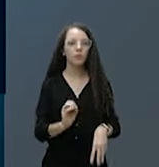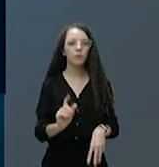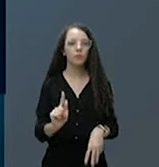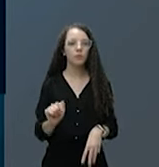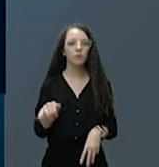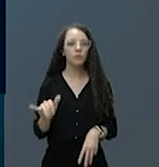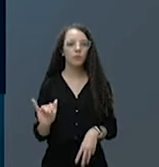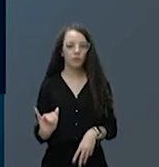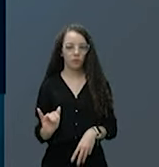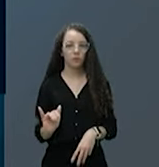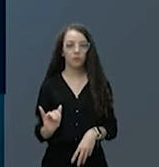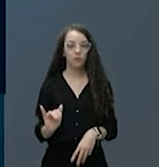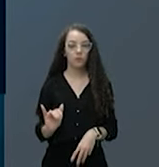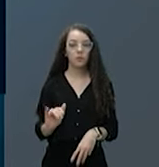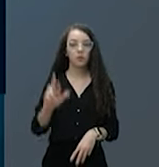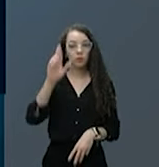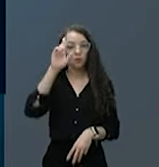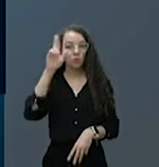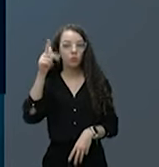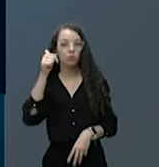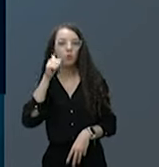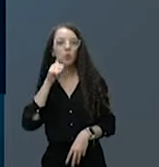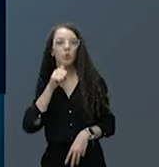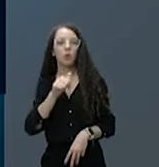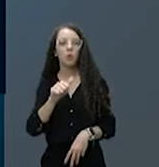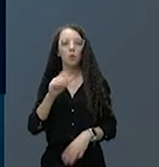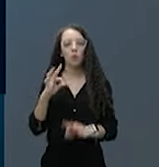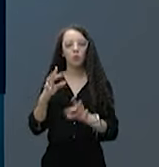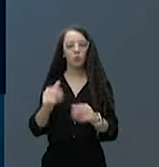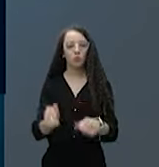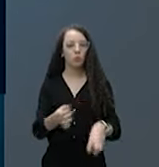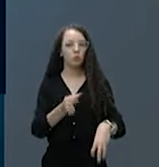Senhora presidente, senhoras e senhores ministros, aqui...